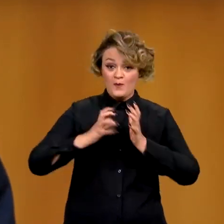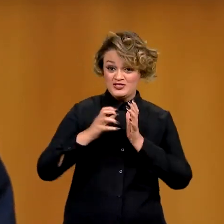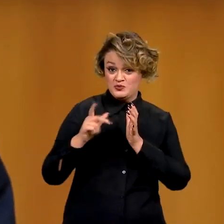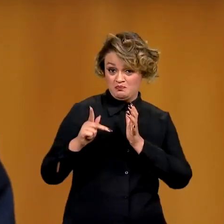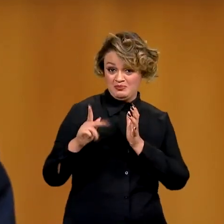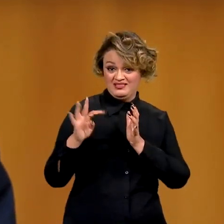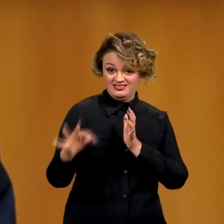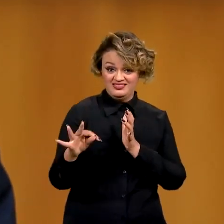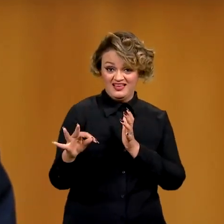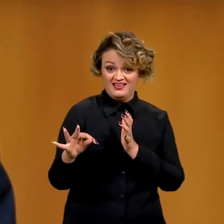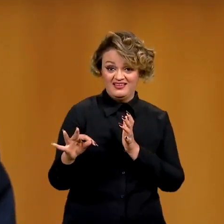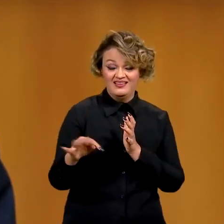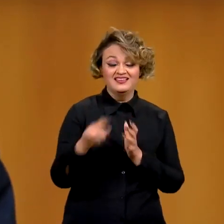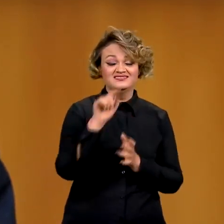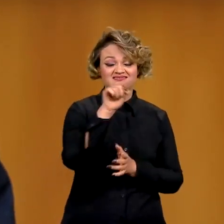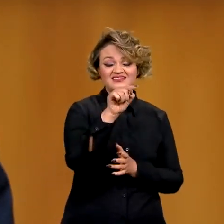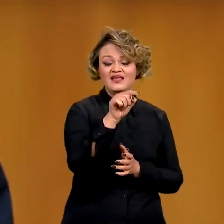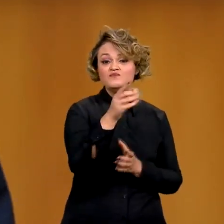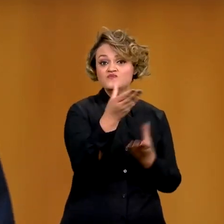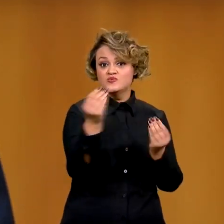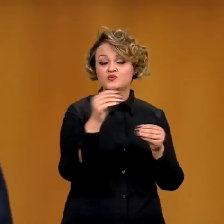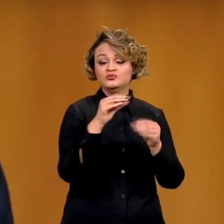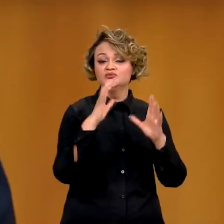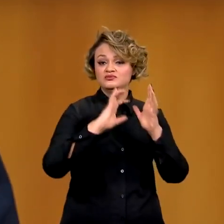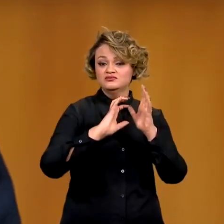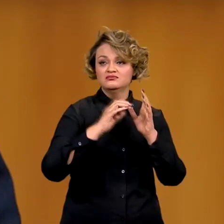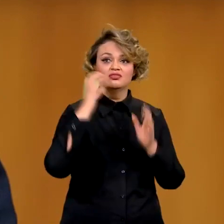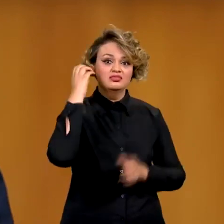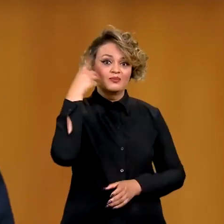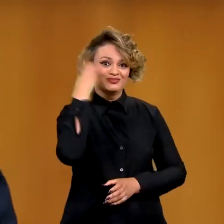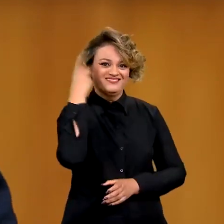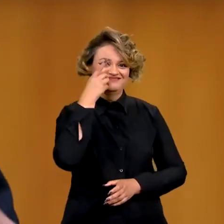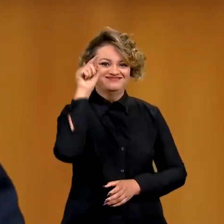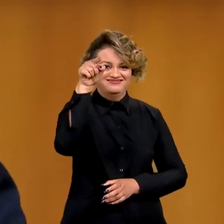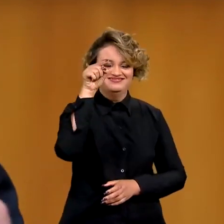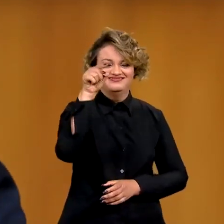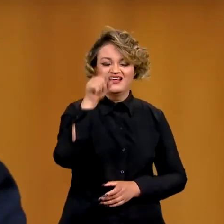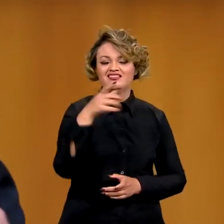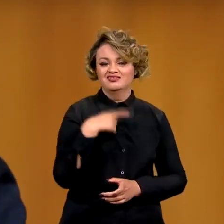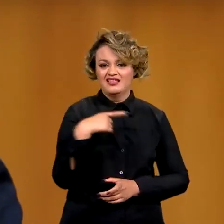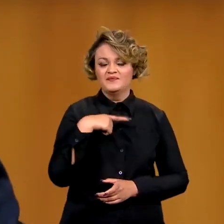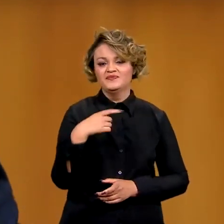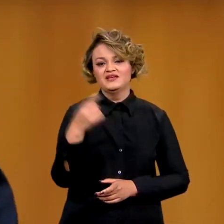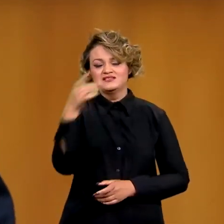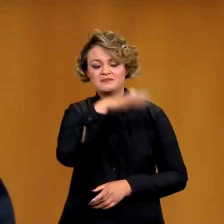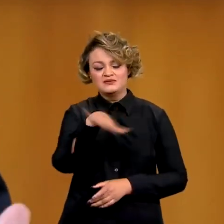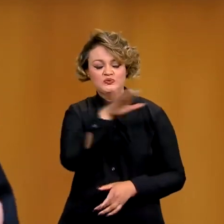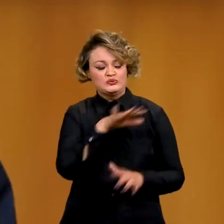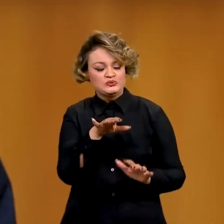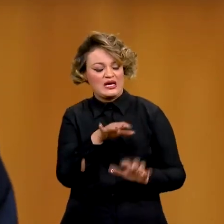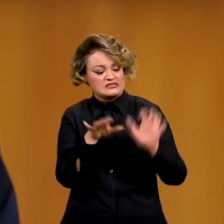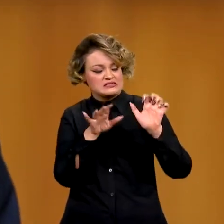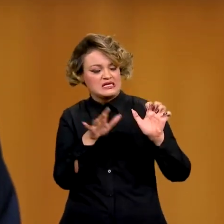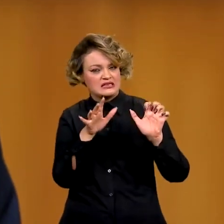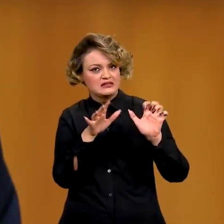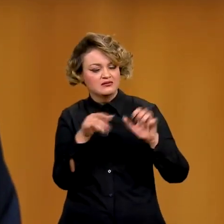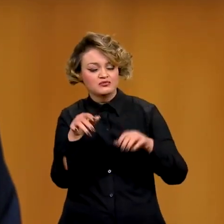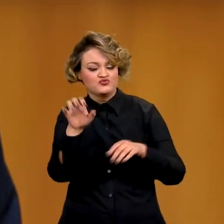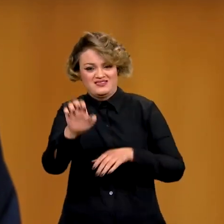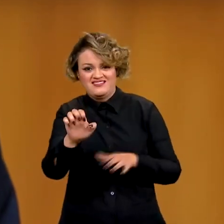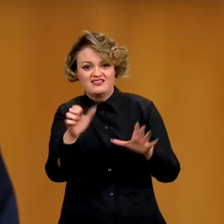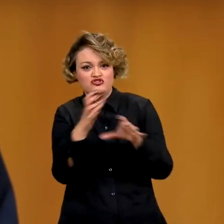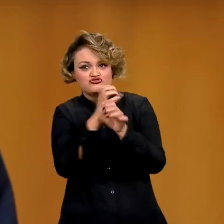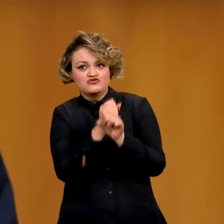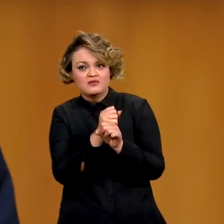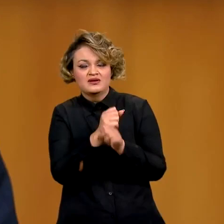Deputado de 513 sabe então tem que começar você pega a esquerda toda é você chama da cento e